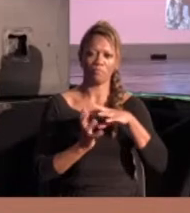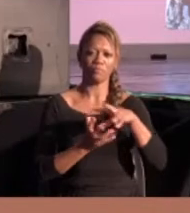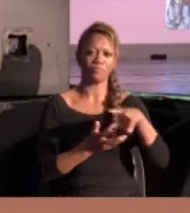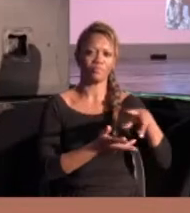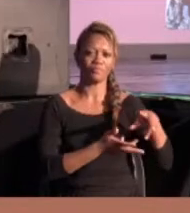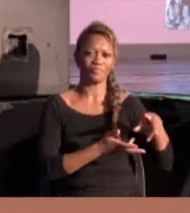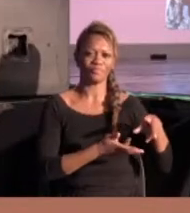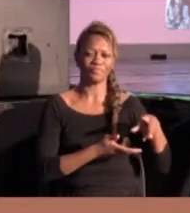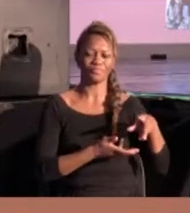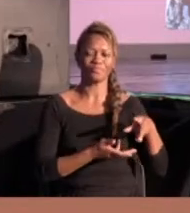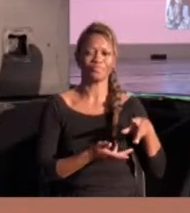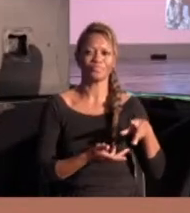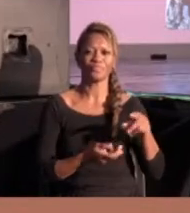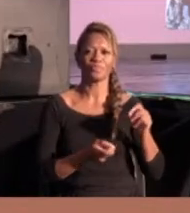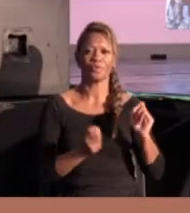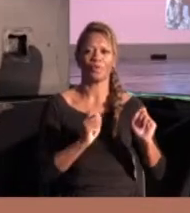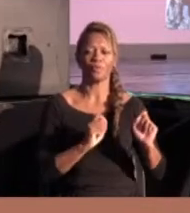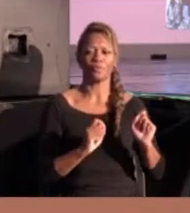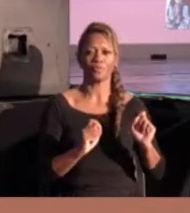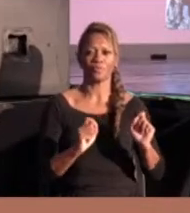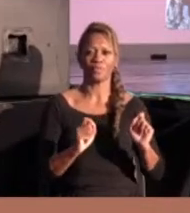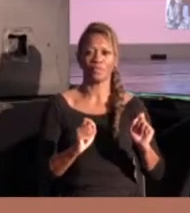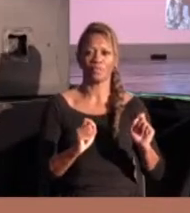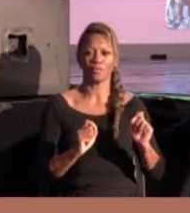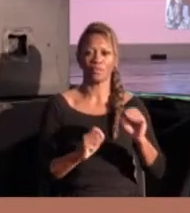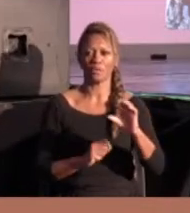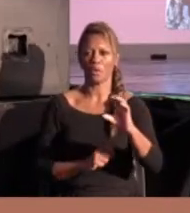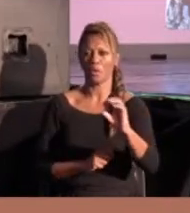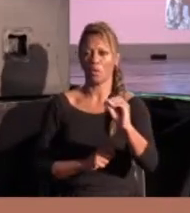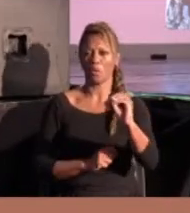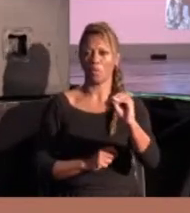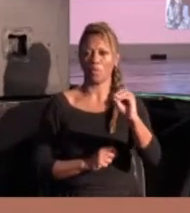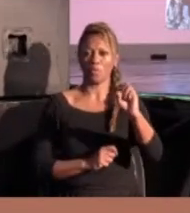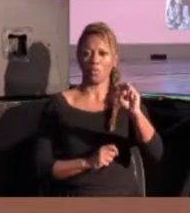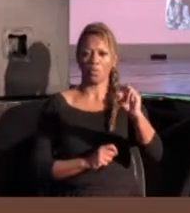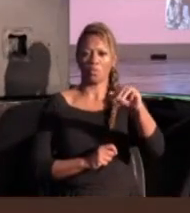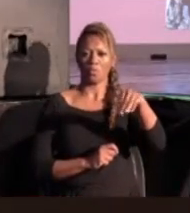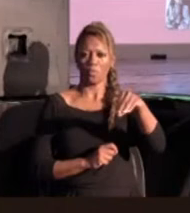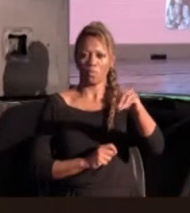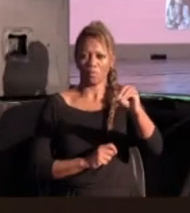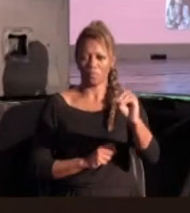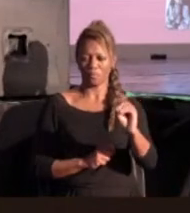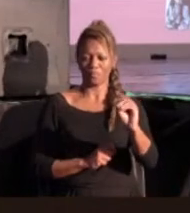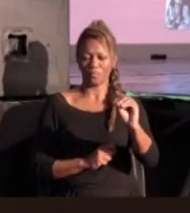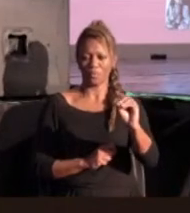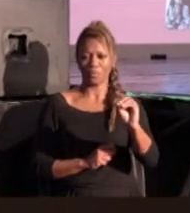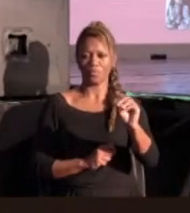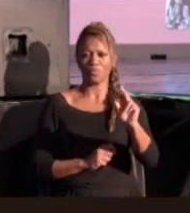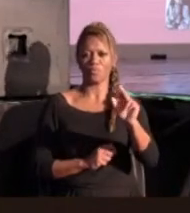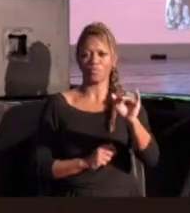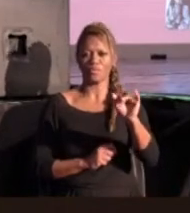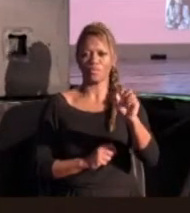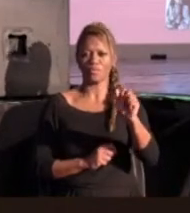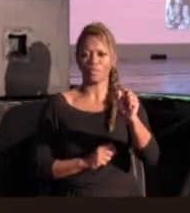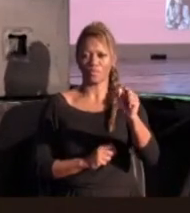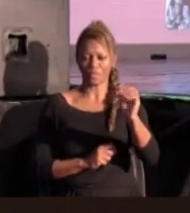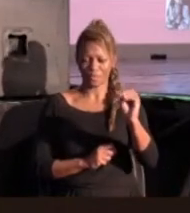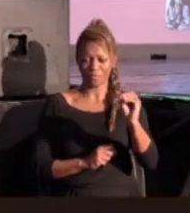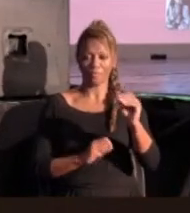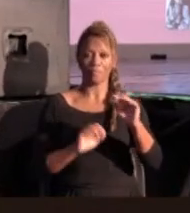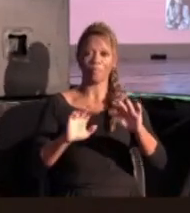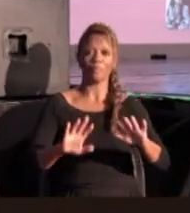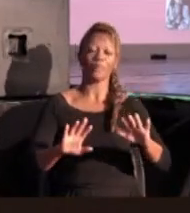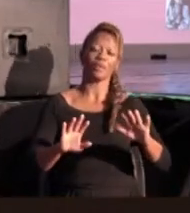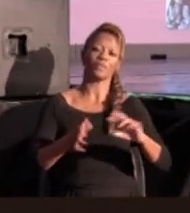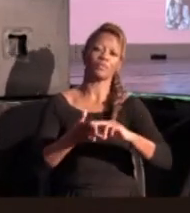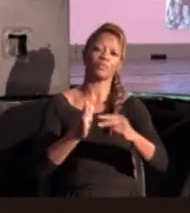em visão de mundo, né? Em cosmovisão. É a maneira como a gente organiza a realidade. Porém, muitas